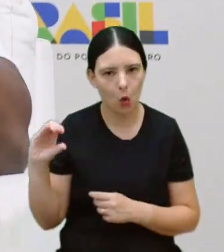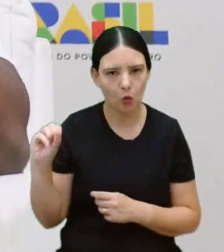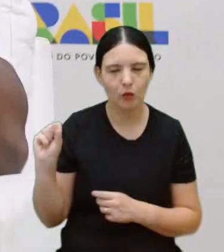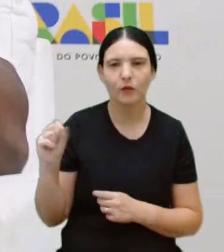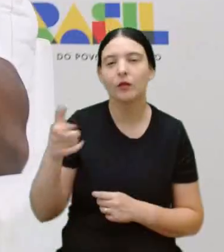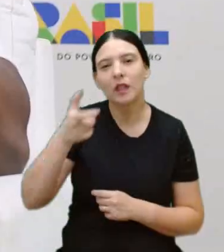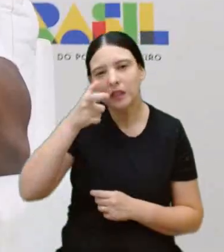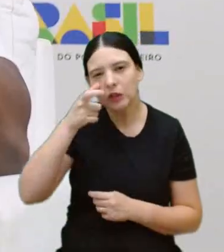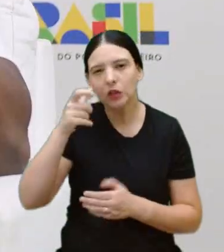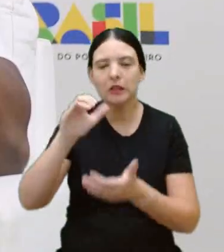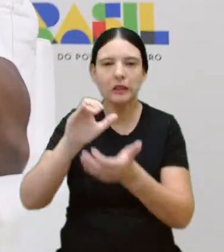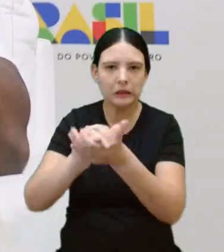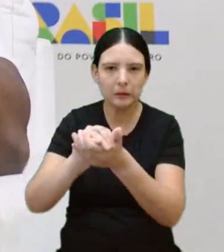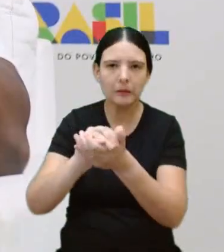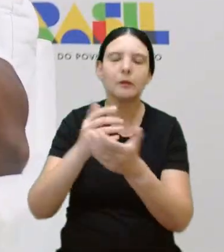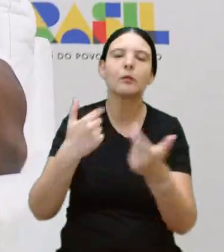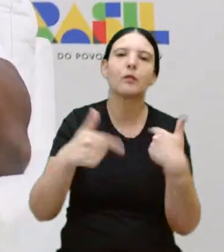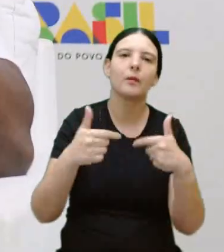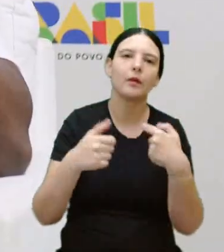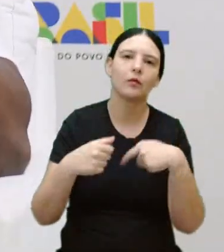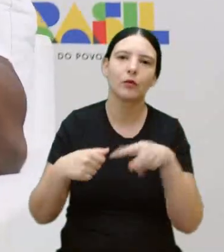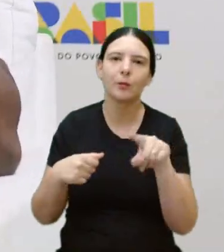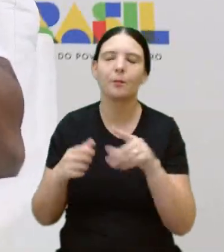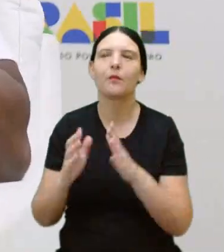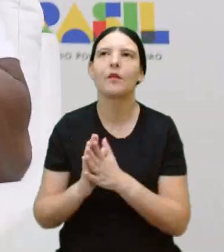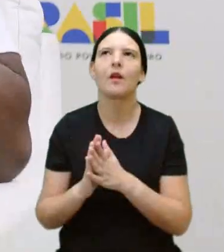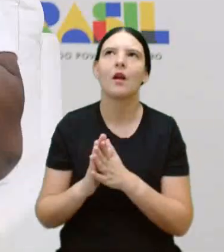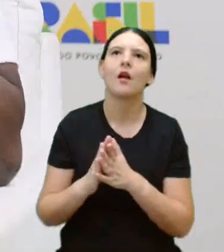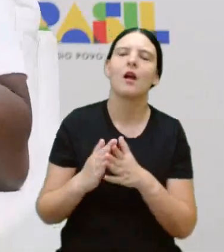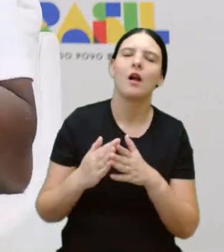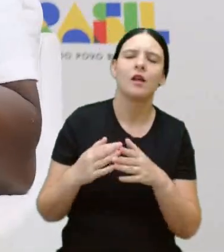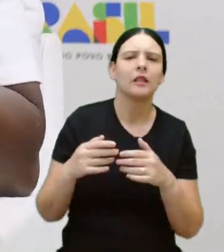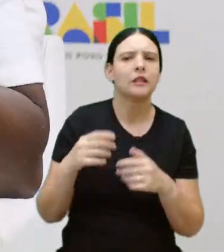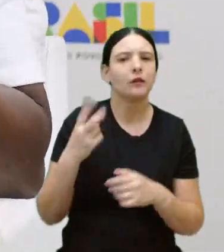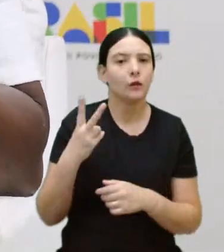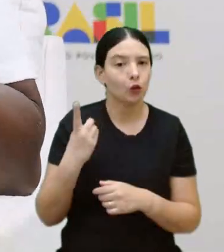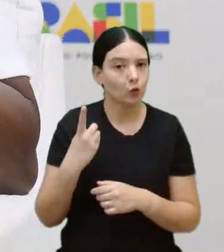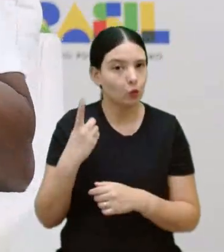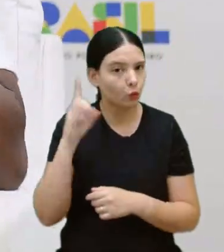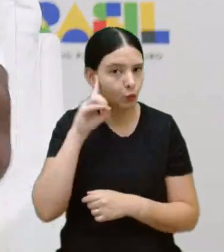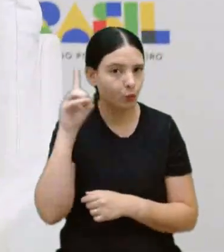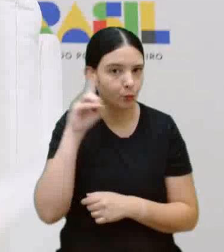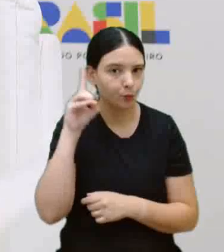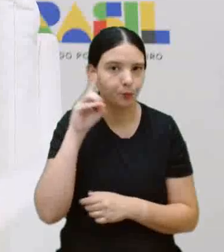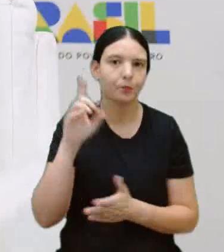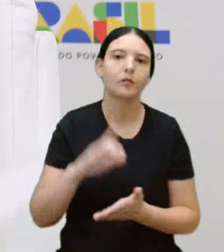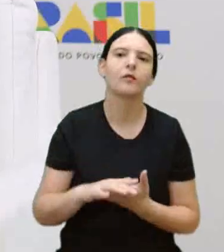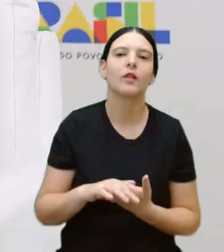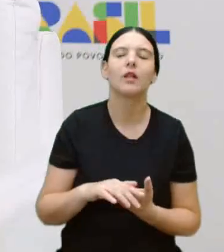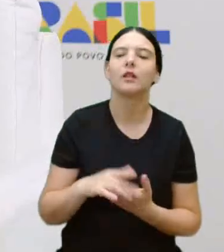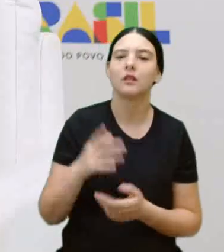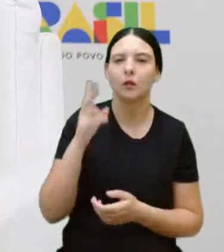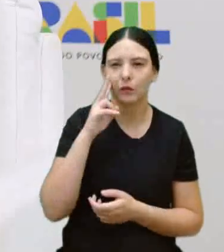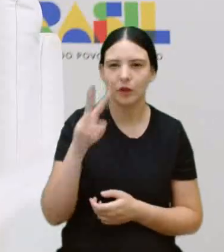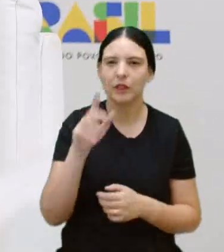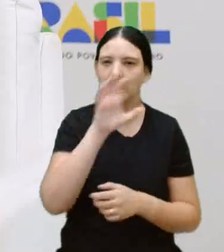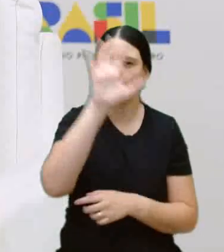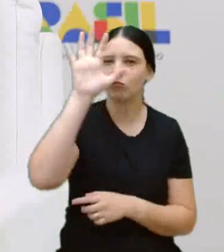Fui para um trabalho, mas eu fiquei, nessa ocasião, 21 dias, então pude ir em Pambal, em regiões